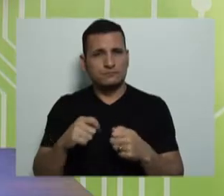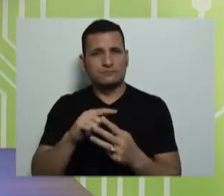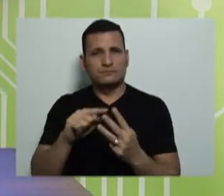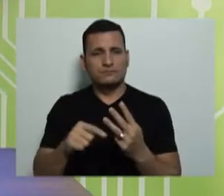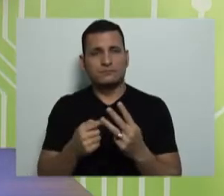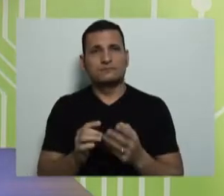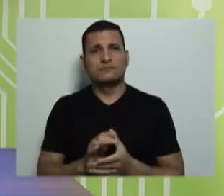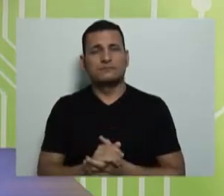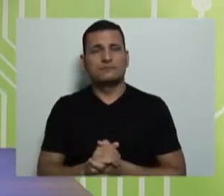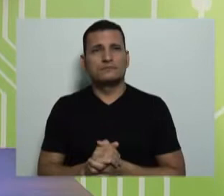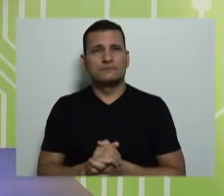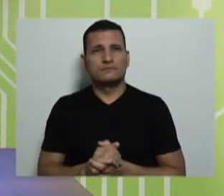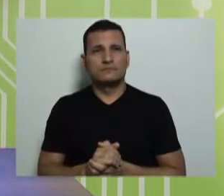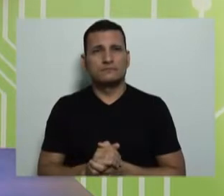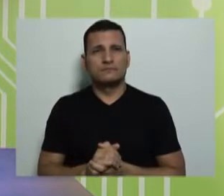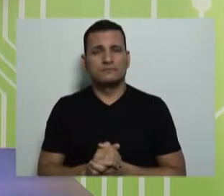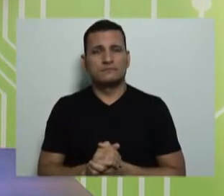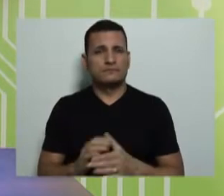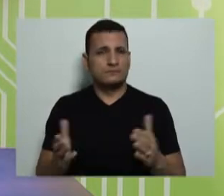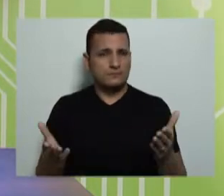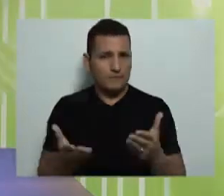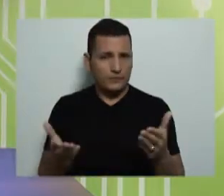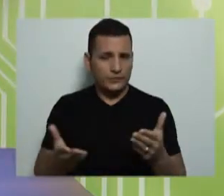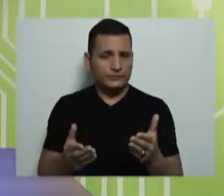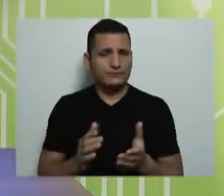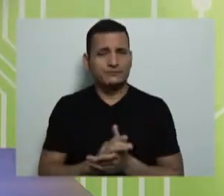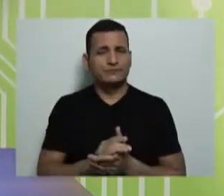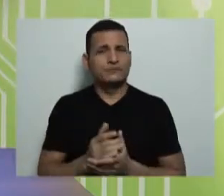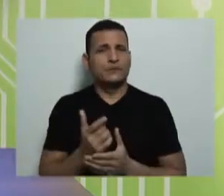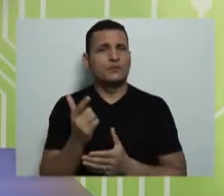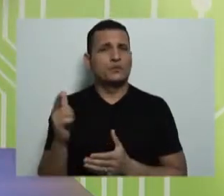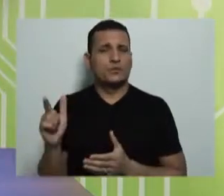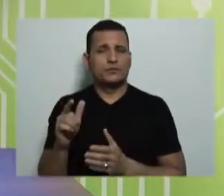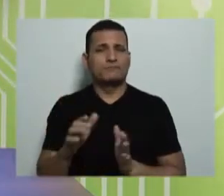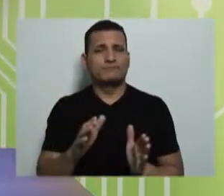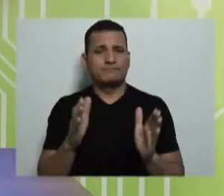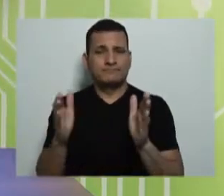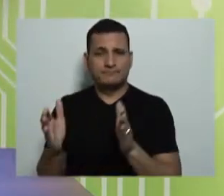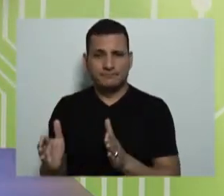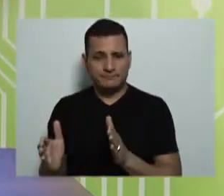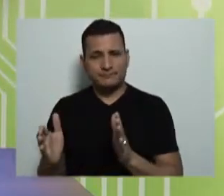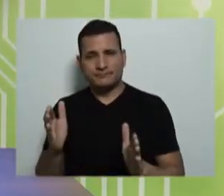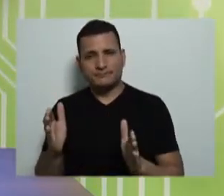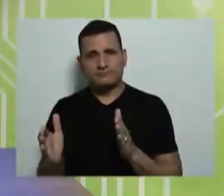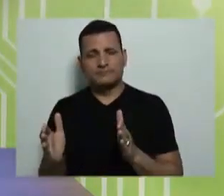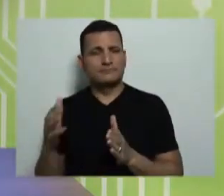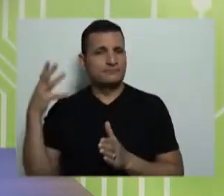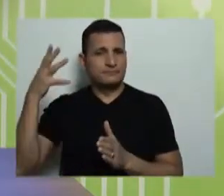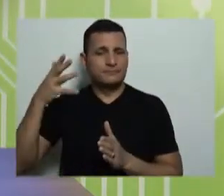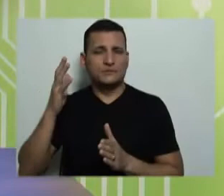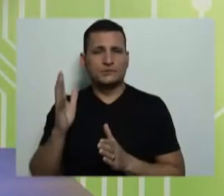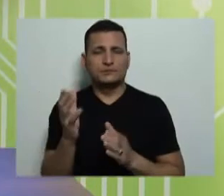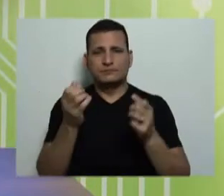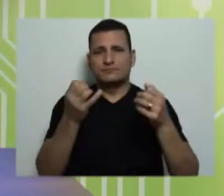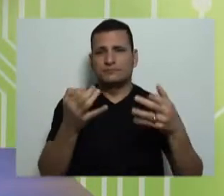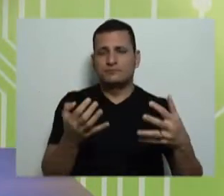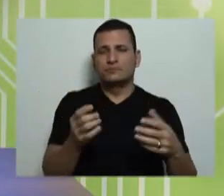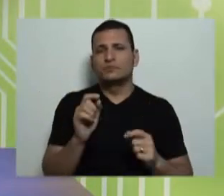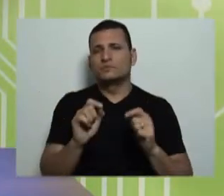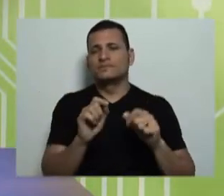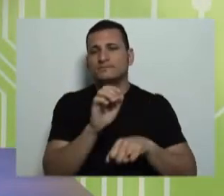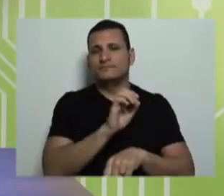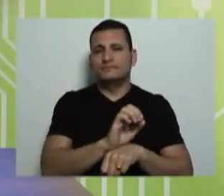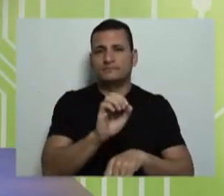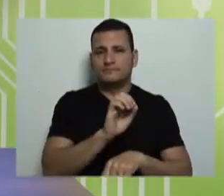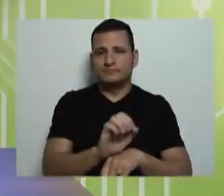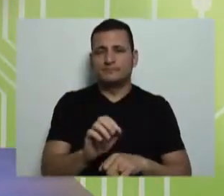Vamos entrar agora, pessoal, numa outra fase da nossa palestra. A gente já falou aqui o que é o estágio, nós